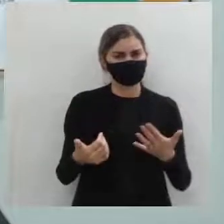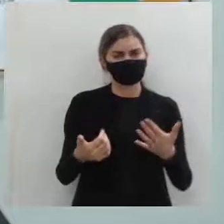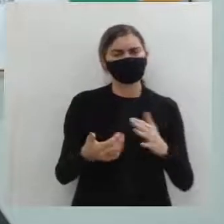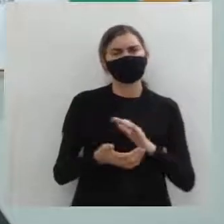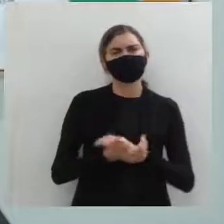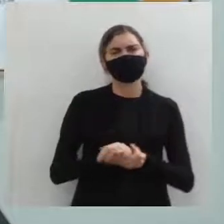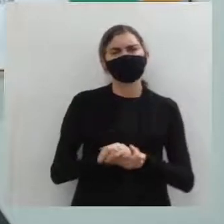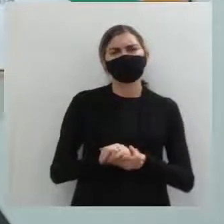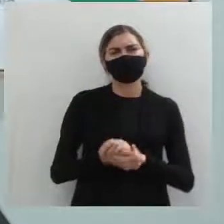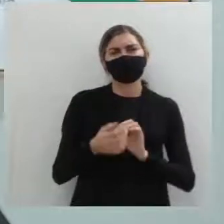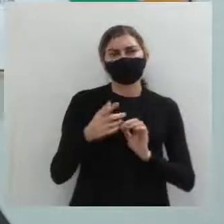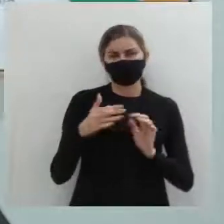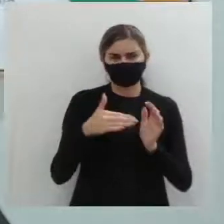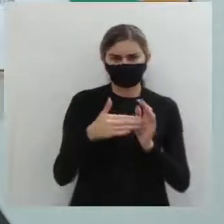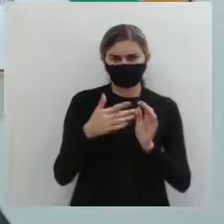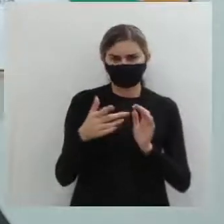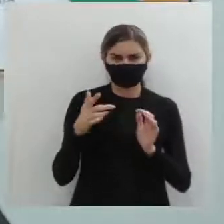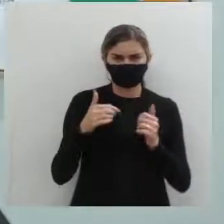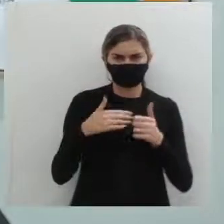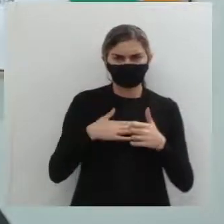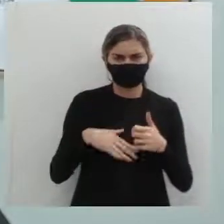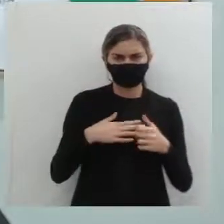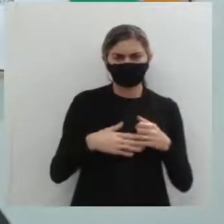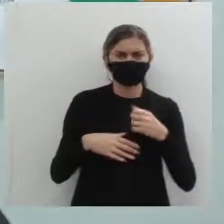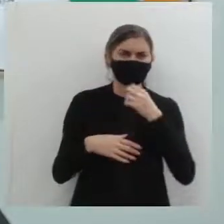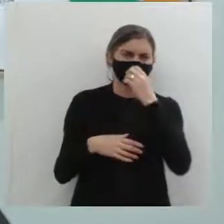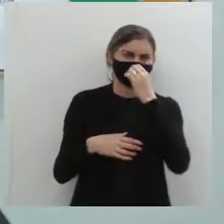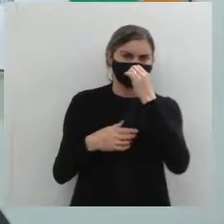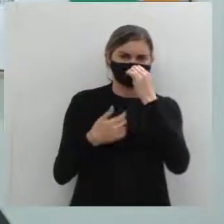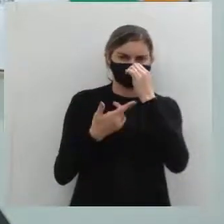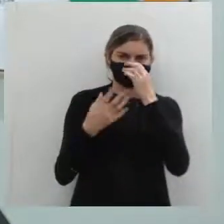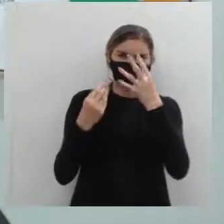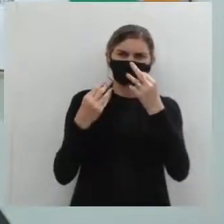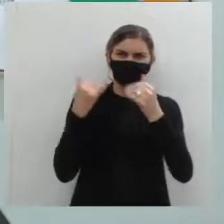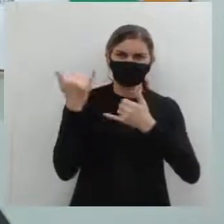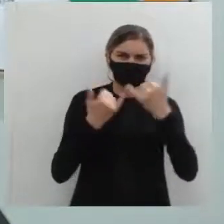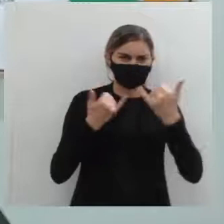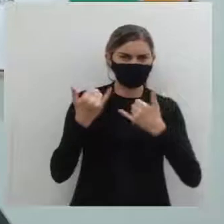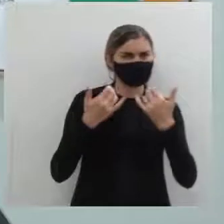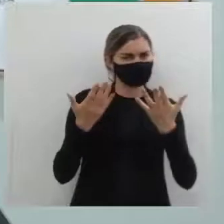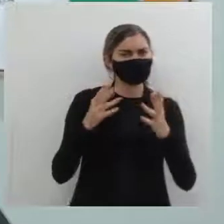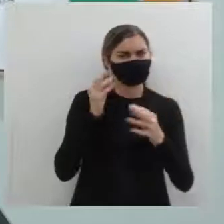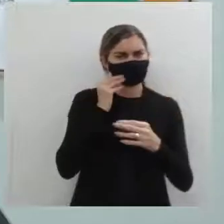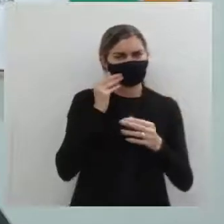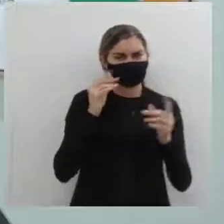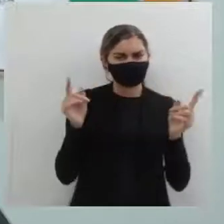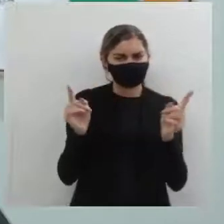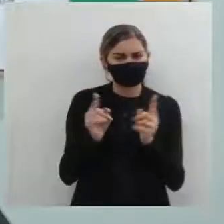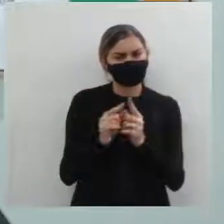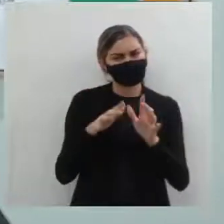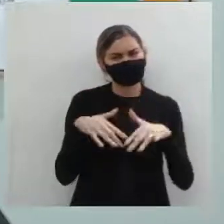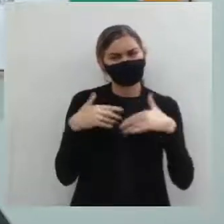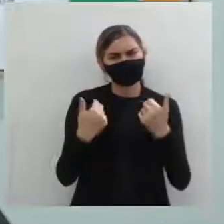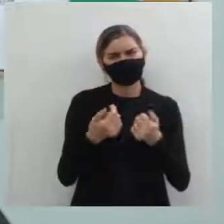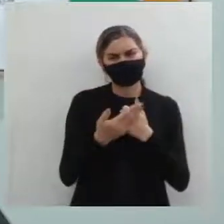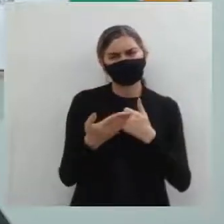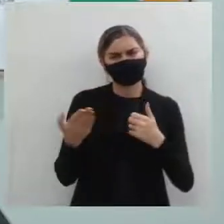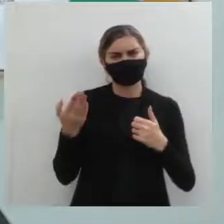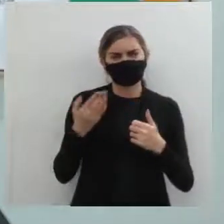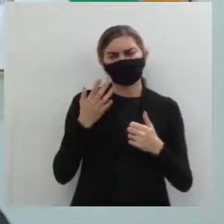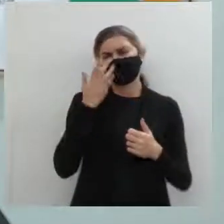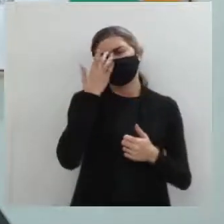Bacana. E aí? Até aí, tá tranquilo? Muitas informações, né? Estou tentando deixar da melhor forma possível